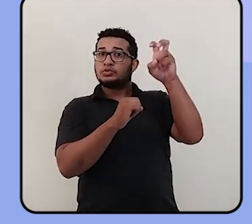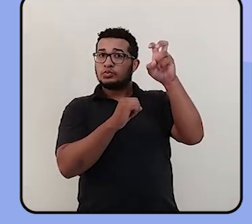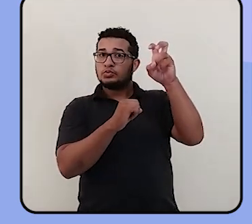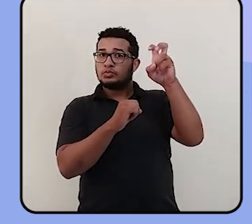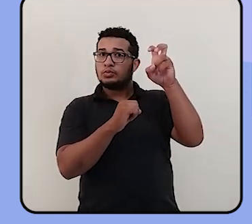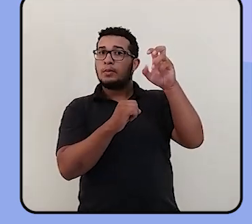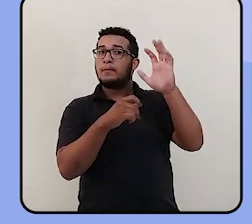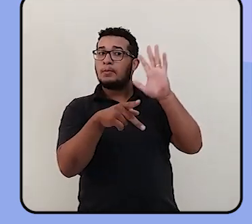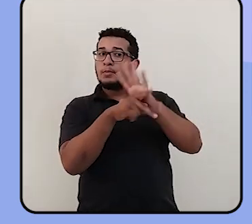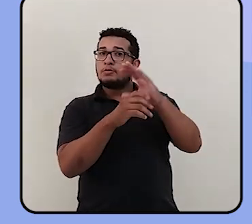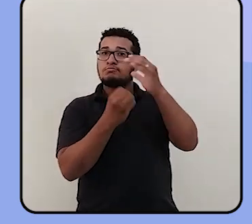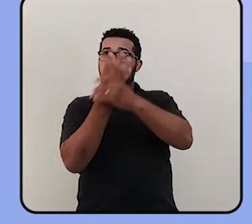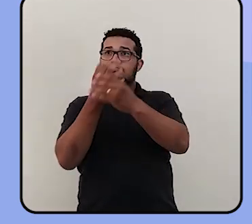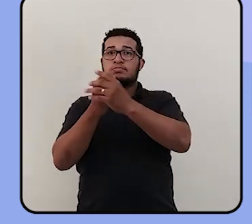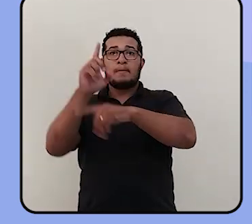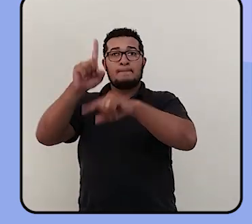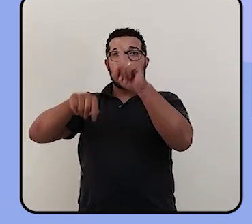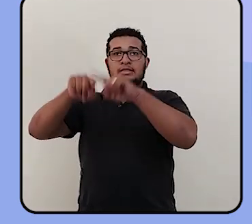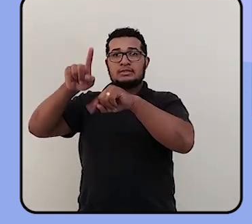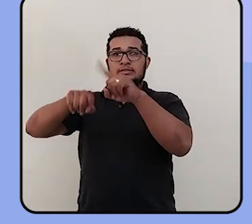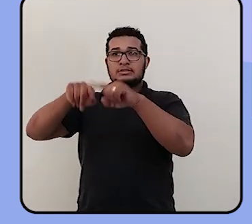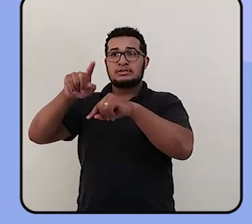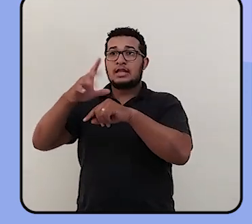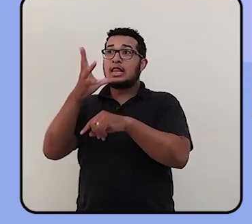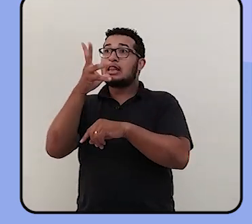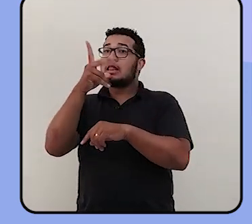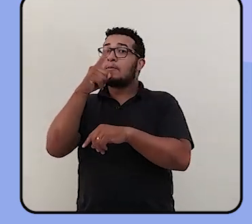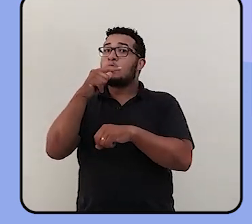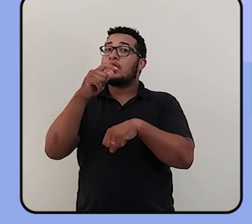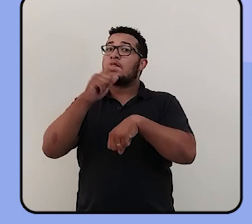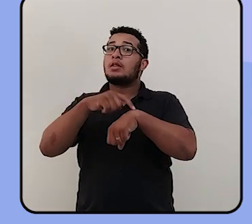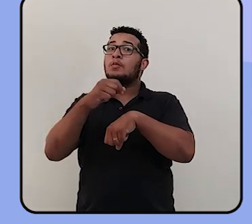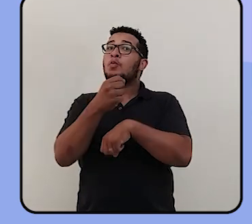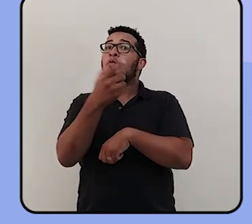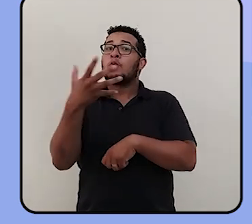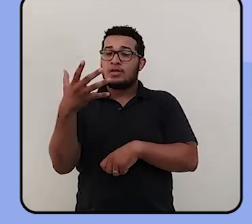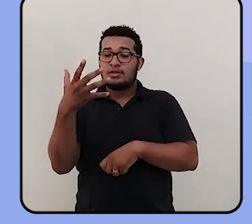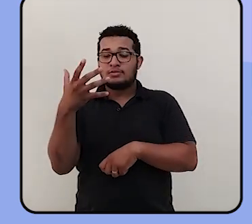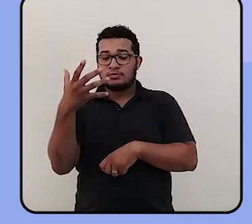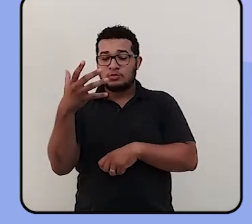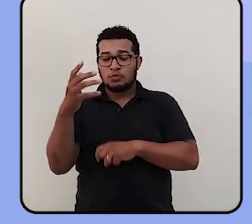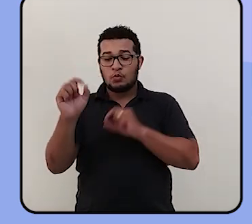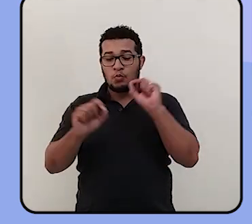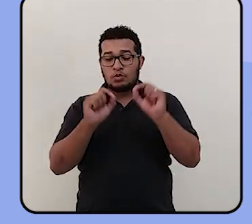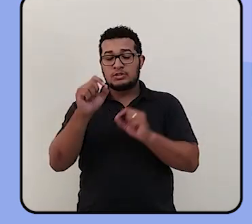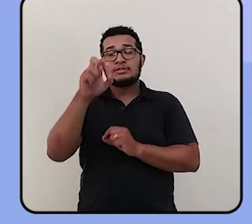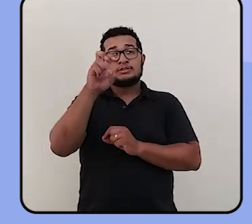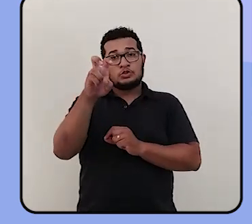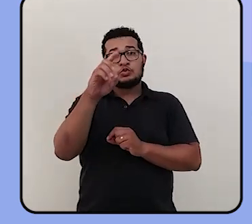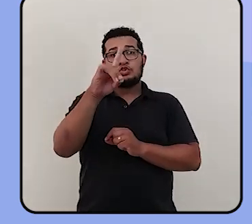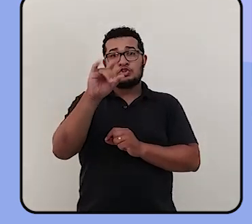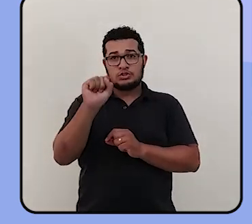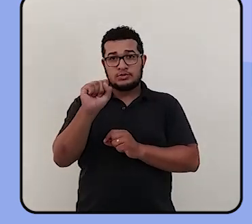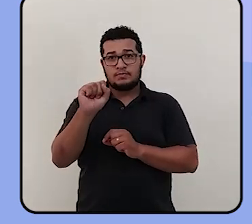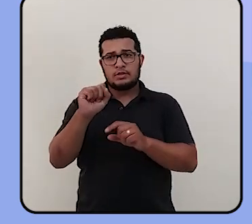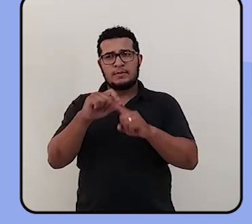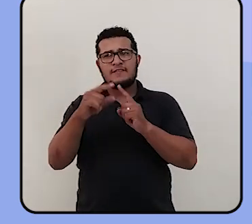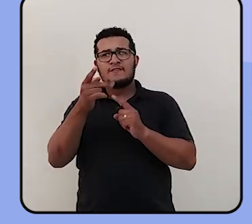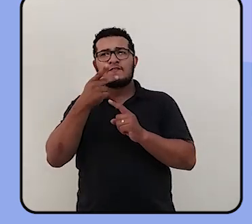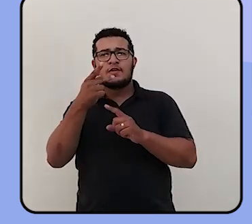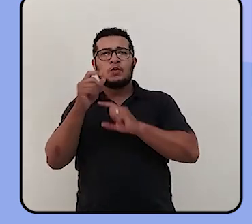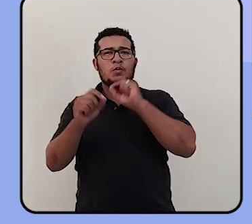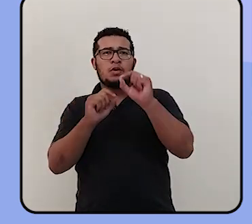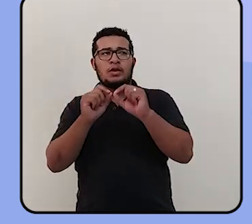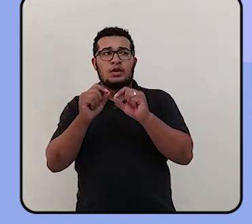máquinas, para produzir essas peças, vão demorar 5 dias. Só que aí chega um camarada e fala o seguinte,